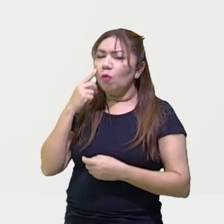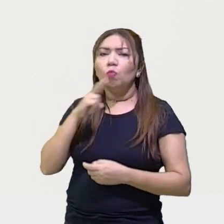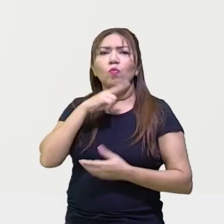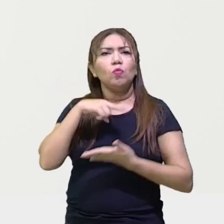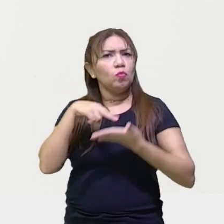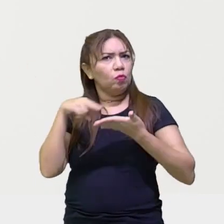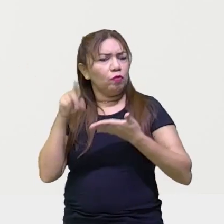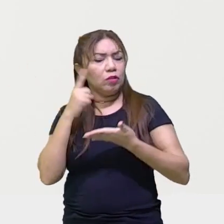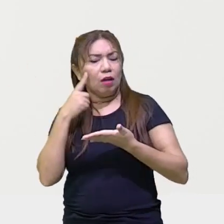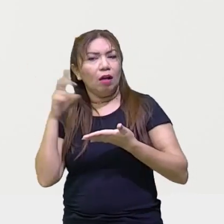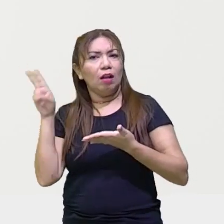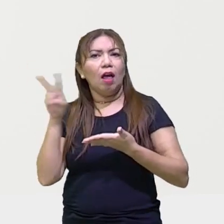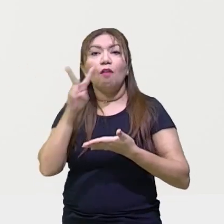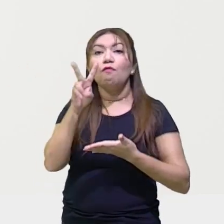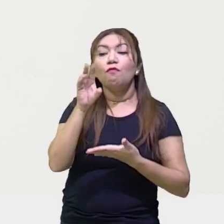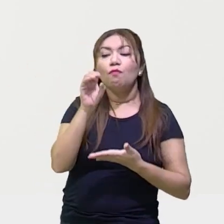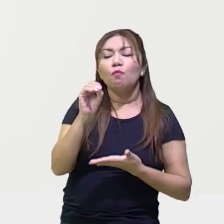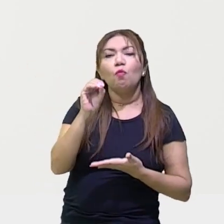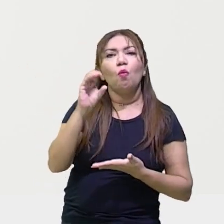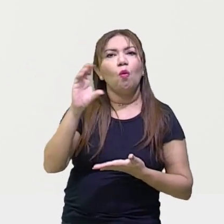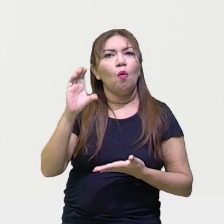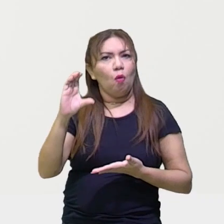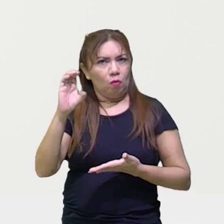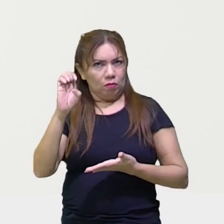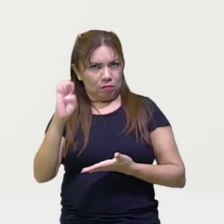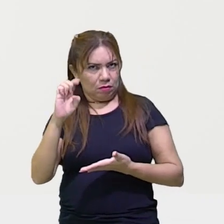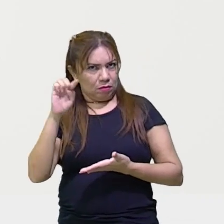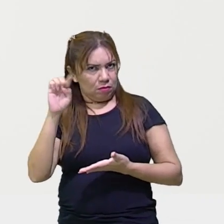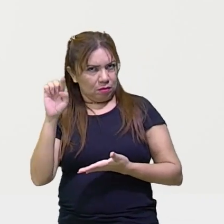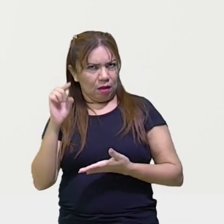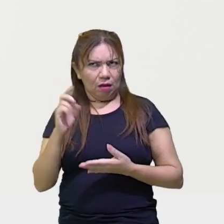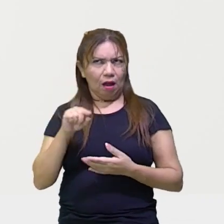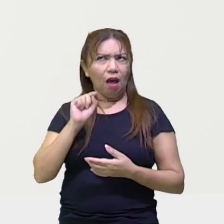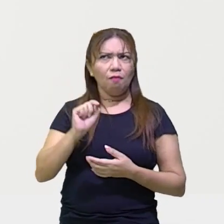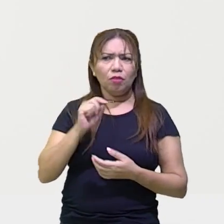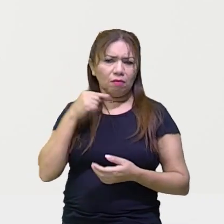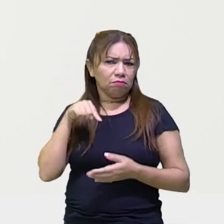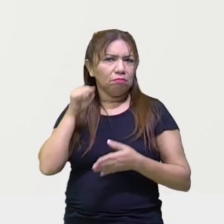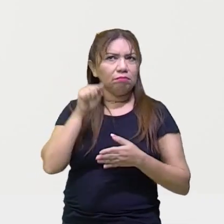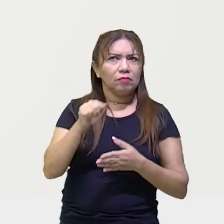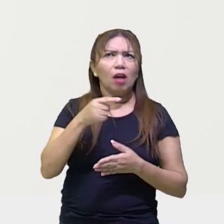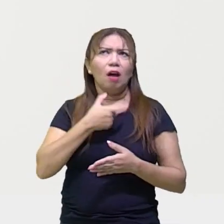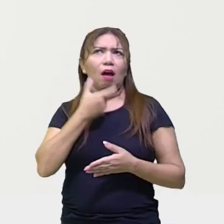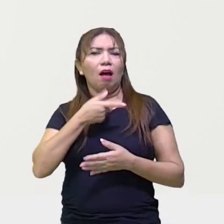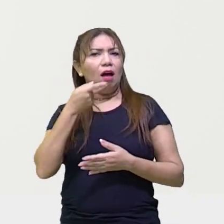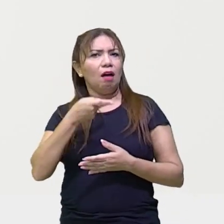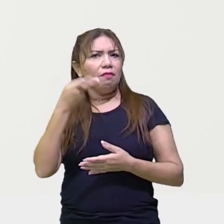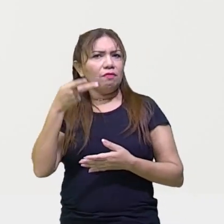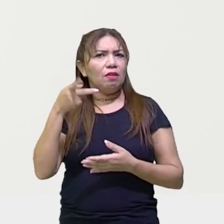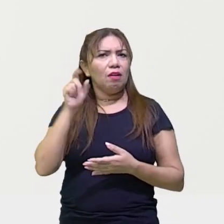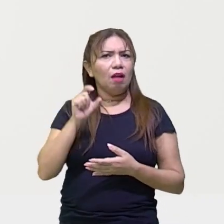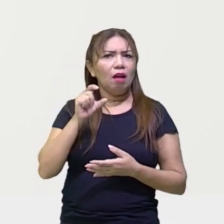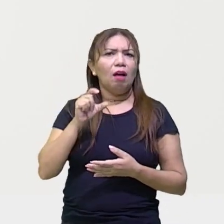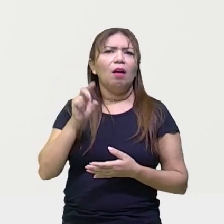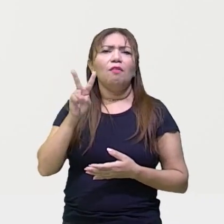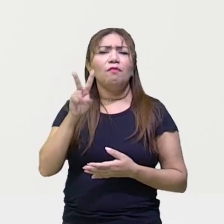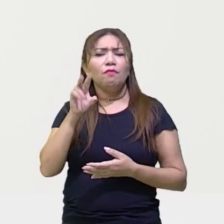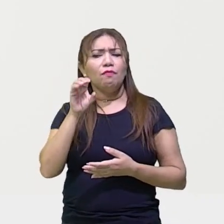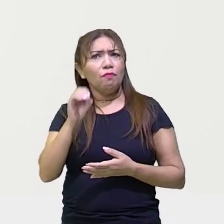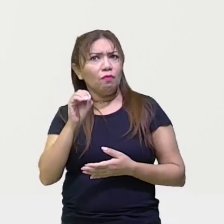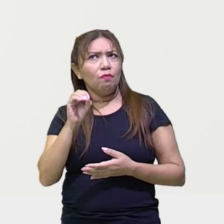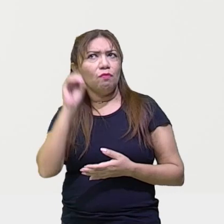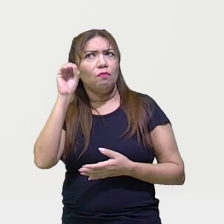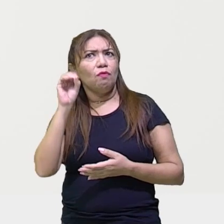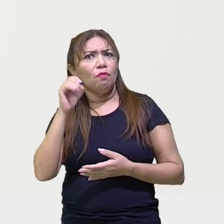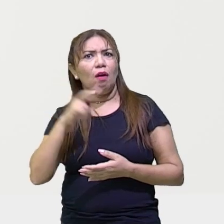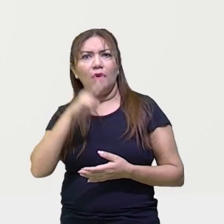lê você. Eu falo você ou eu falo você? A ideia aqui é que